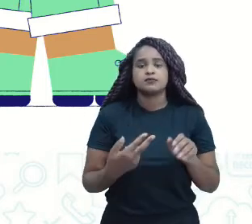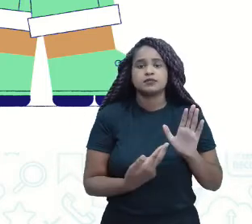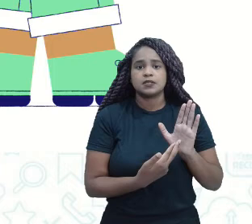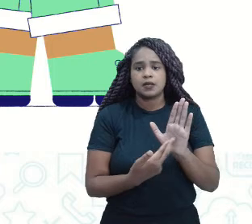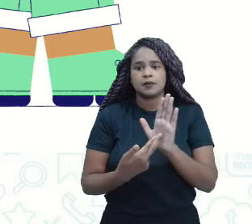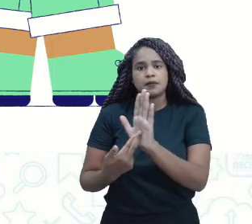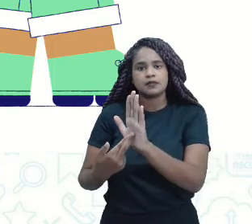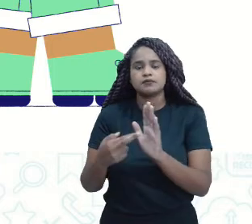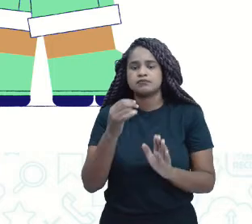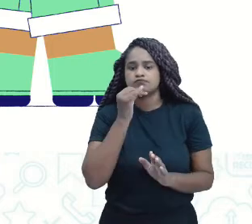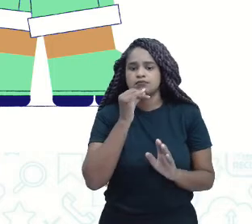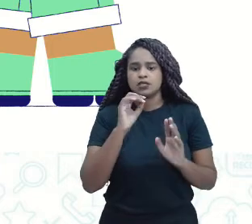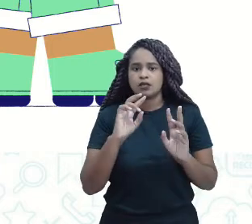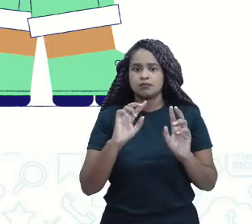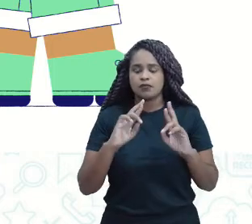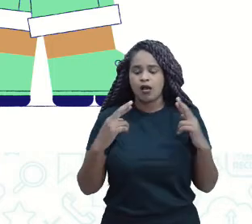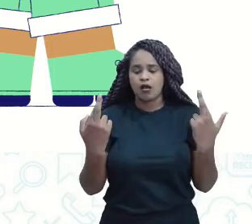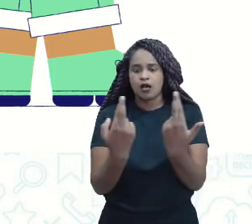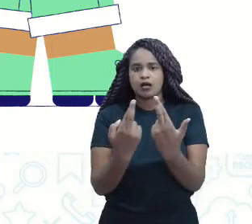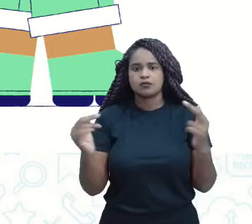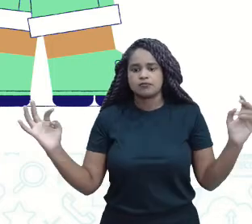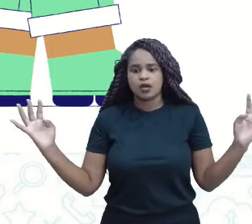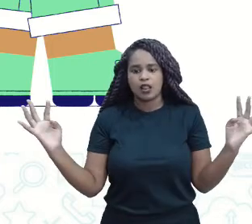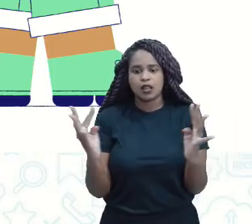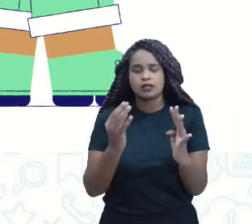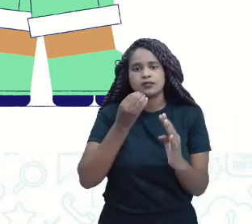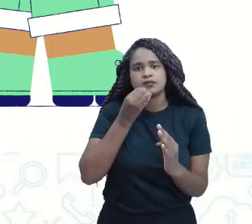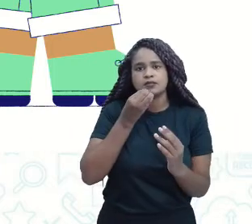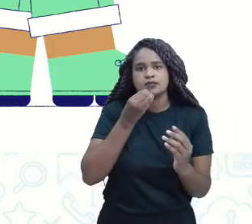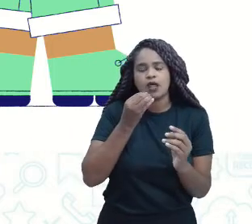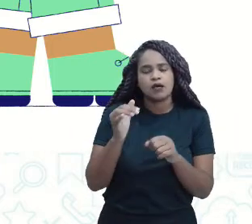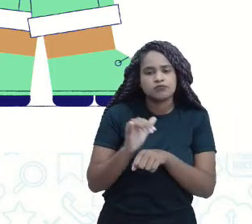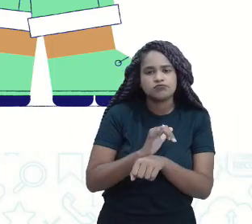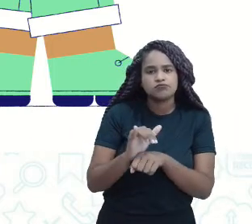desacelerar essas mudanças, que colocam populações